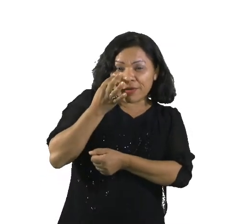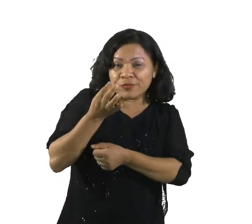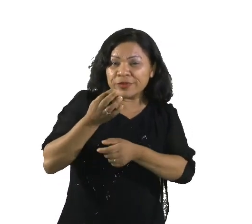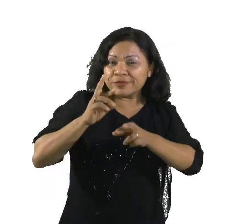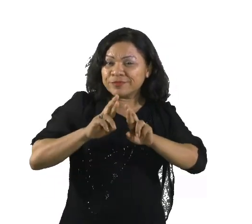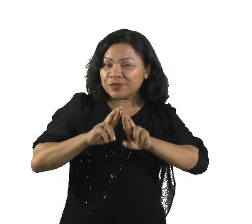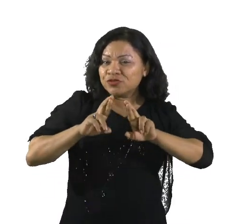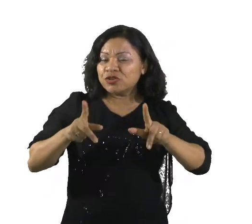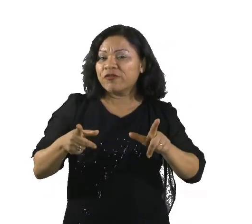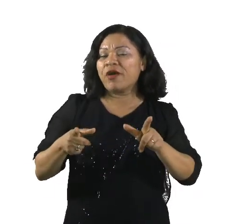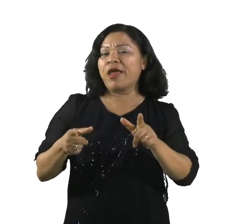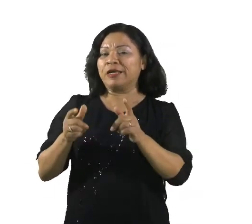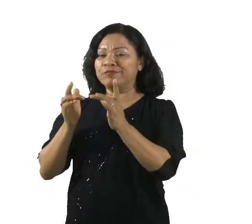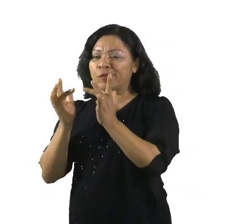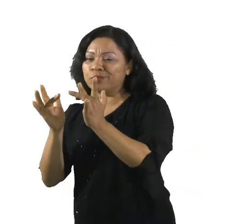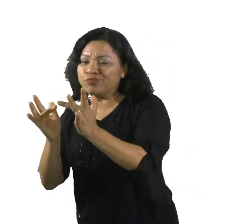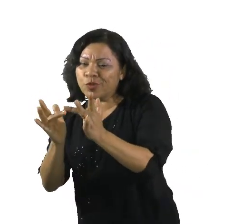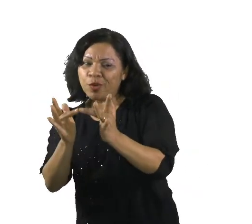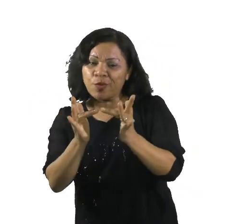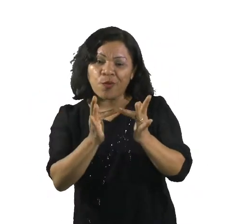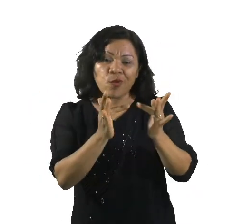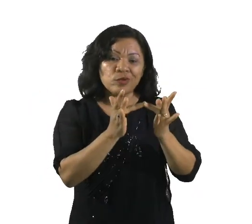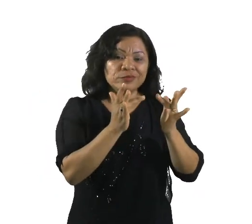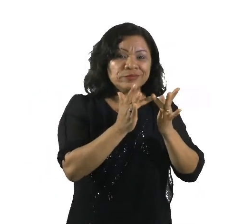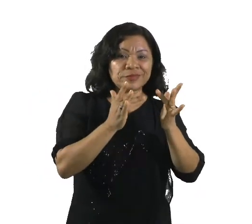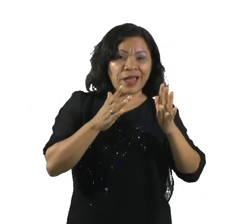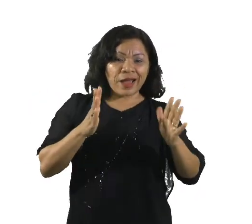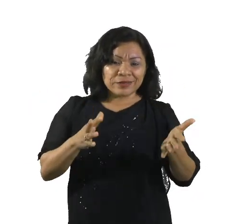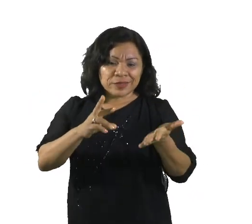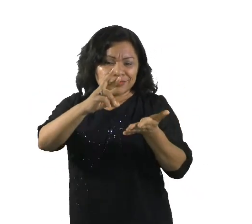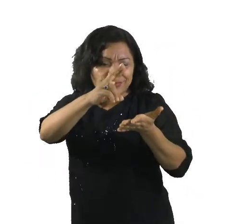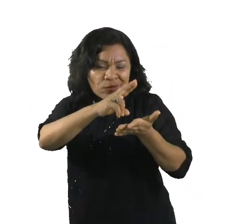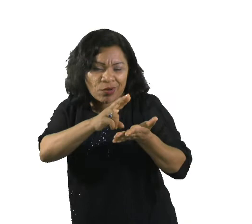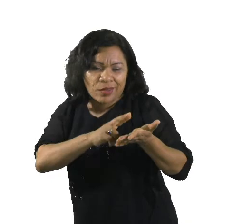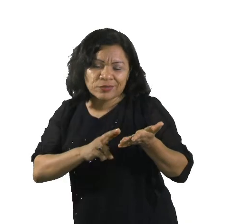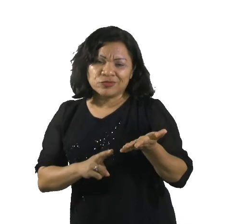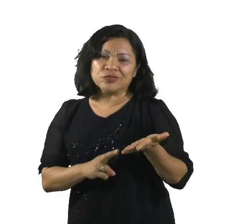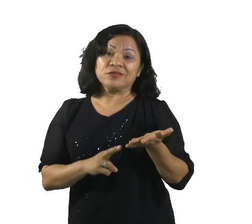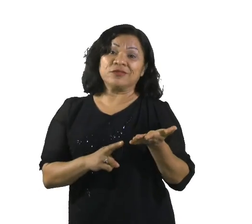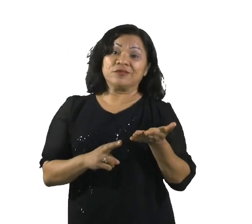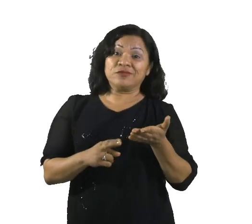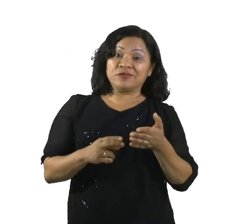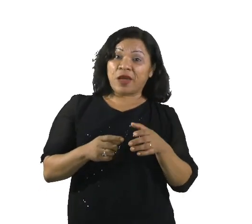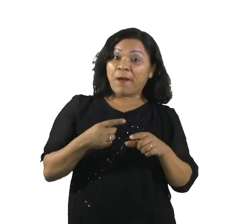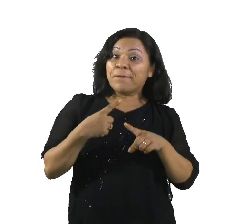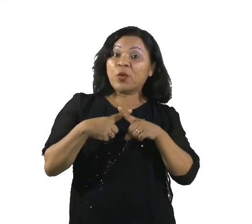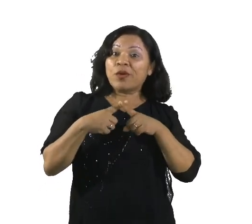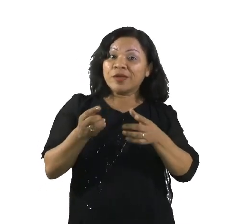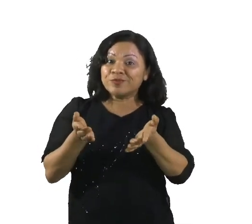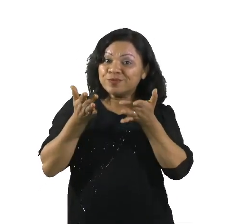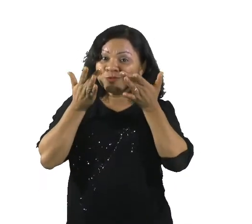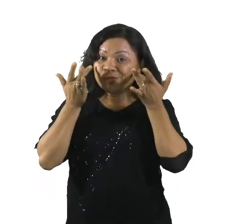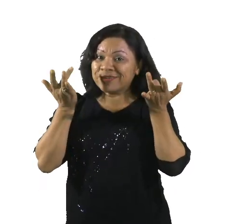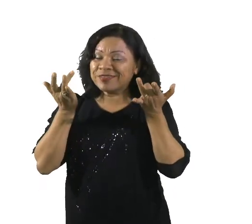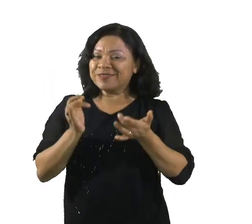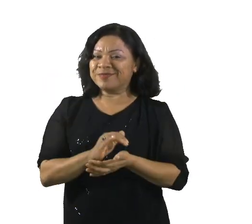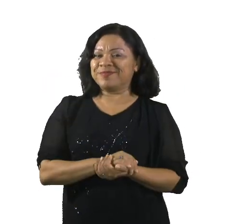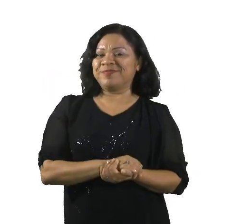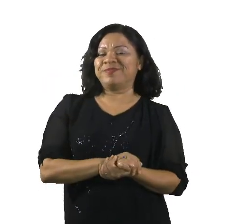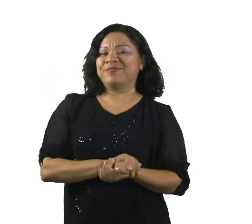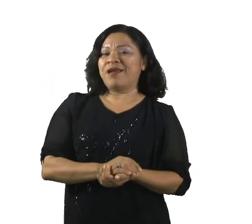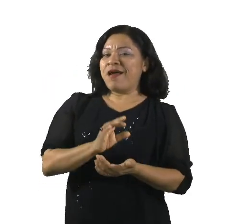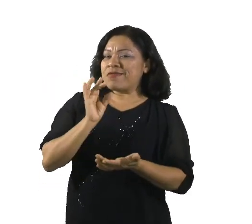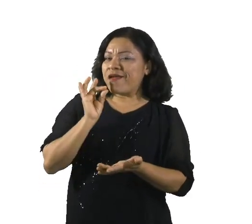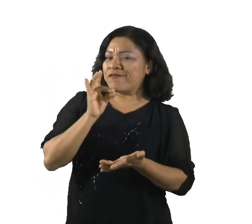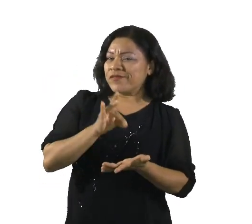temos contato a primeira vez com seu estilo narrativo, que é na forma de teatro. Na verdade, o que ele